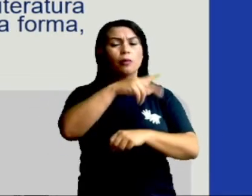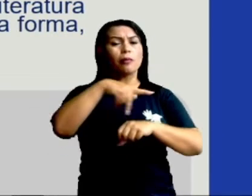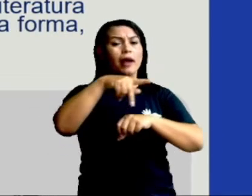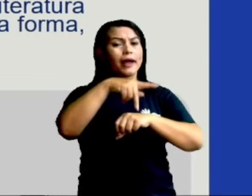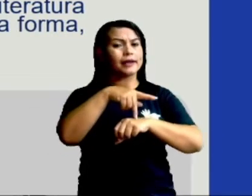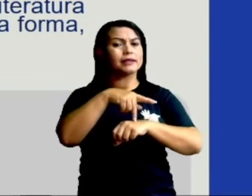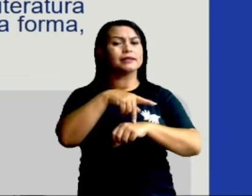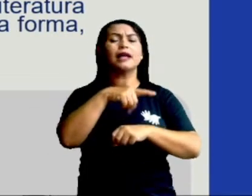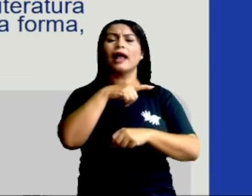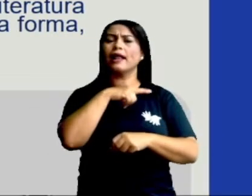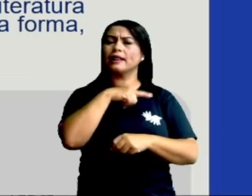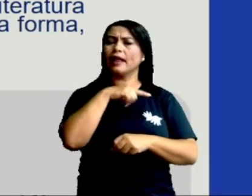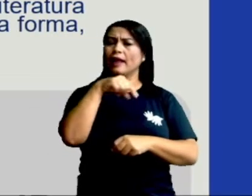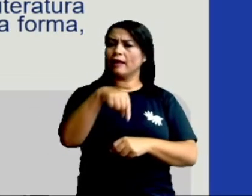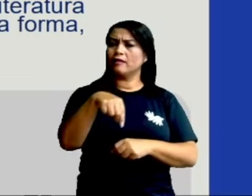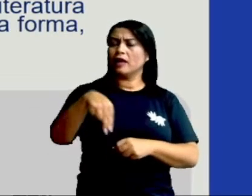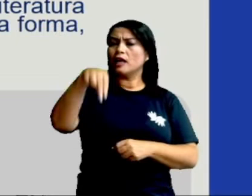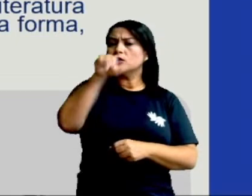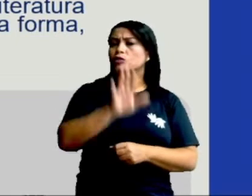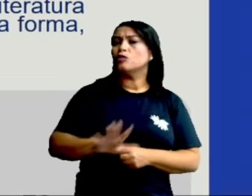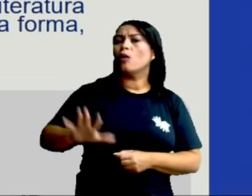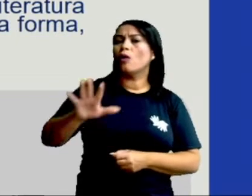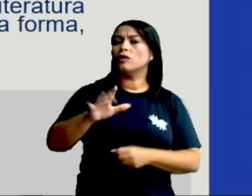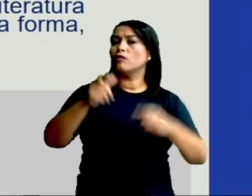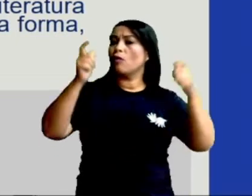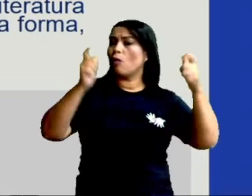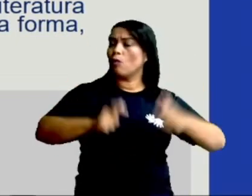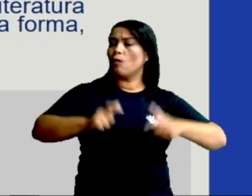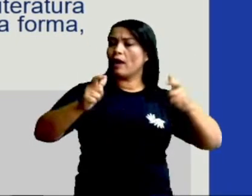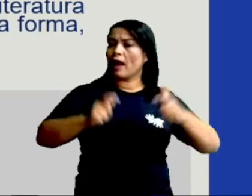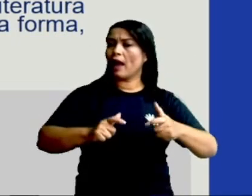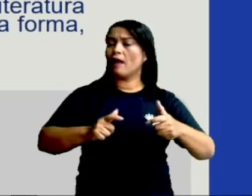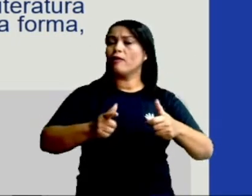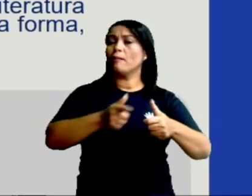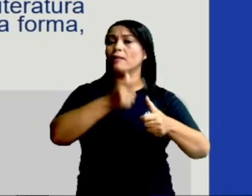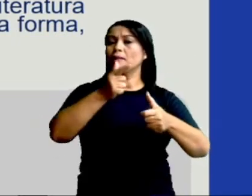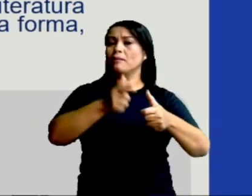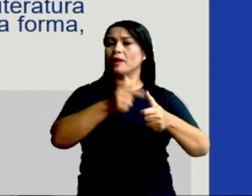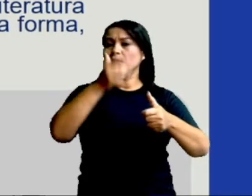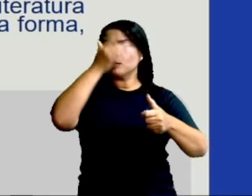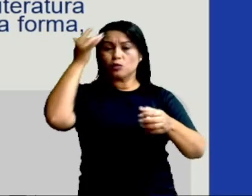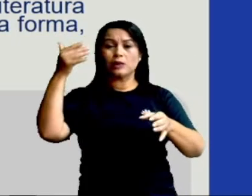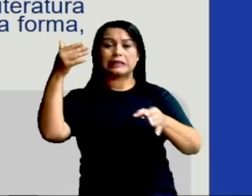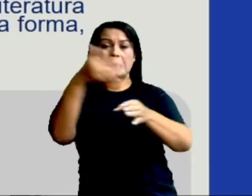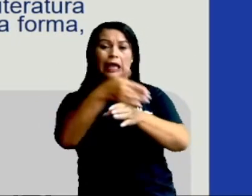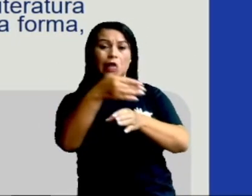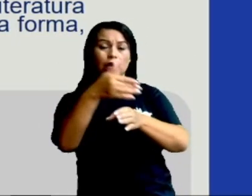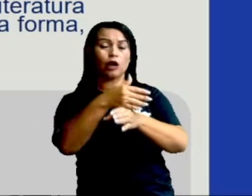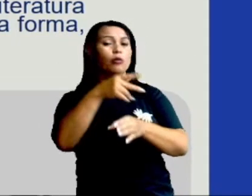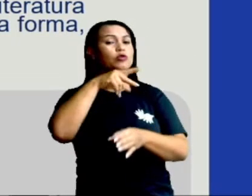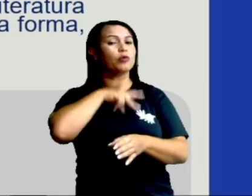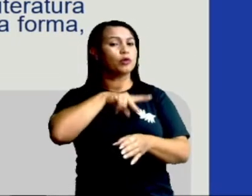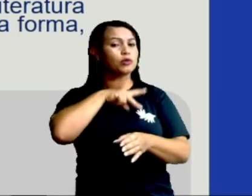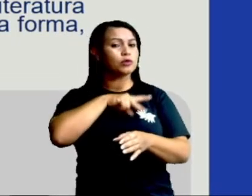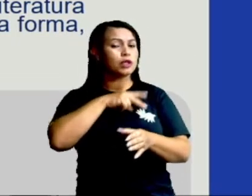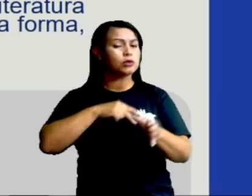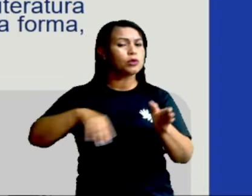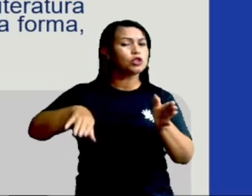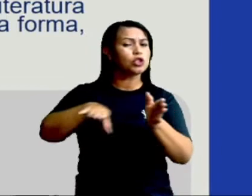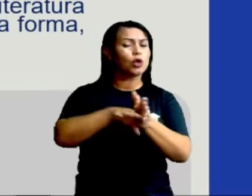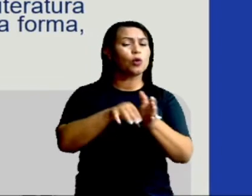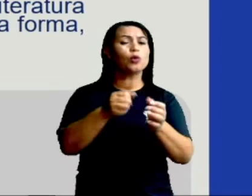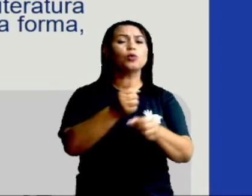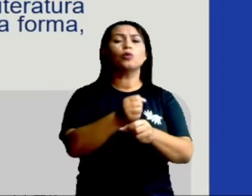quer dizer que ela foi a região e foi primeiramente ocupada né pelos portugueses desde a sua chegada